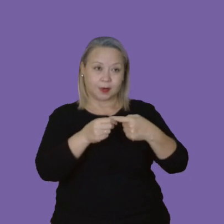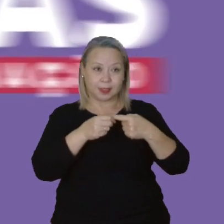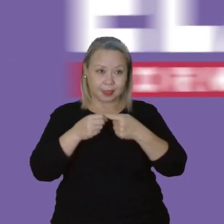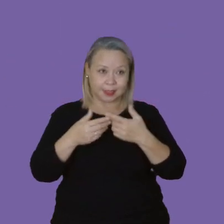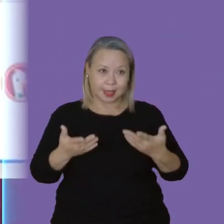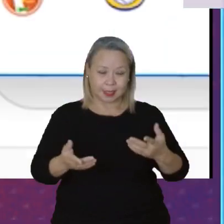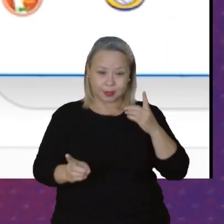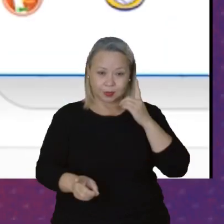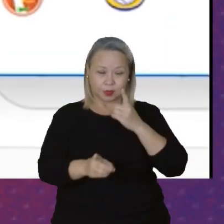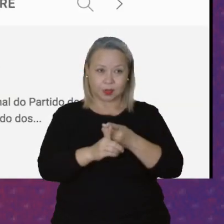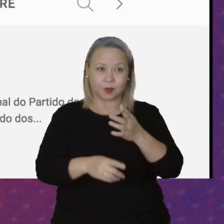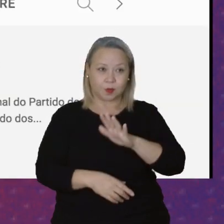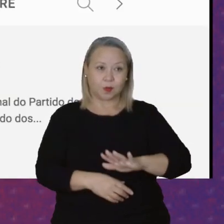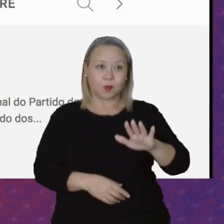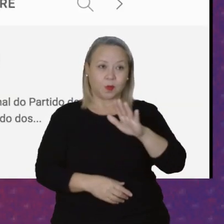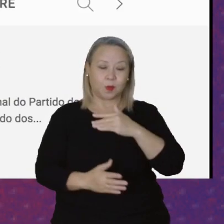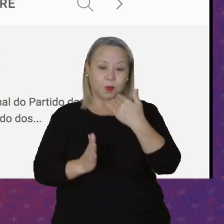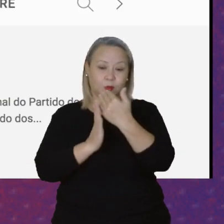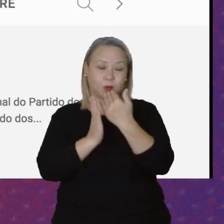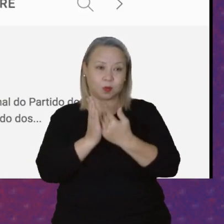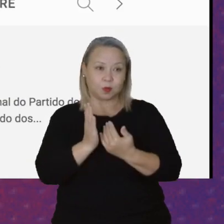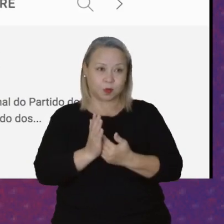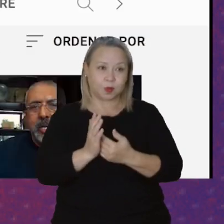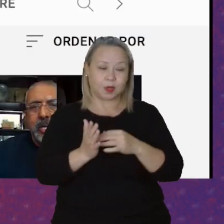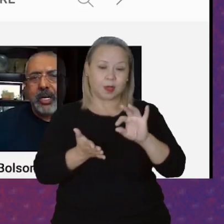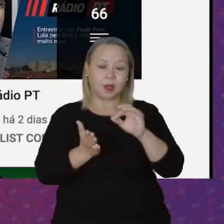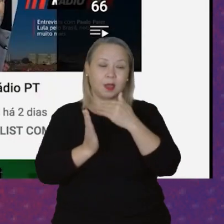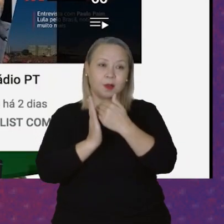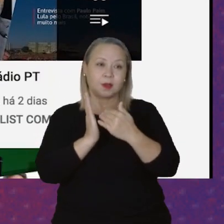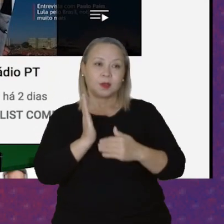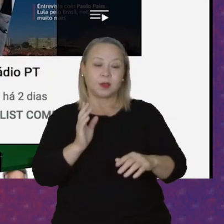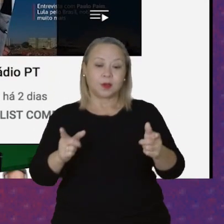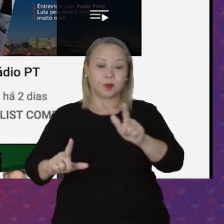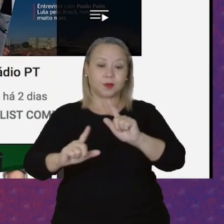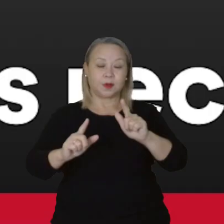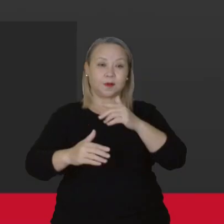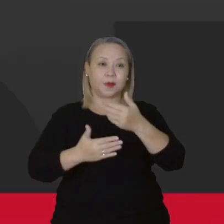Você encontra todos os nossos programas na playlist TV Elas por Elas